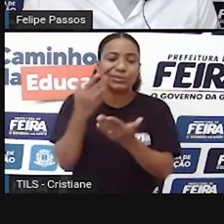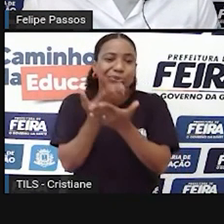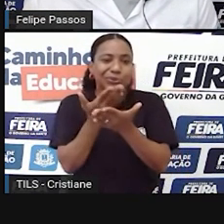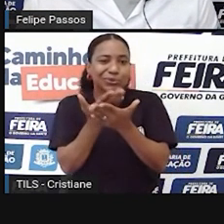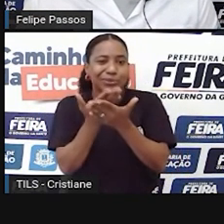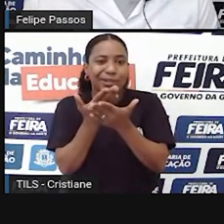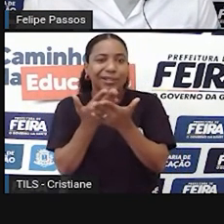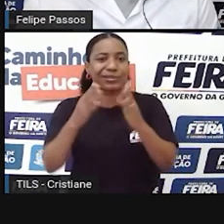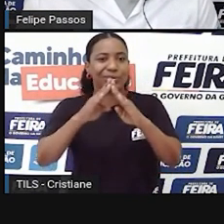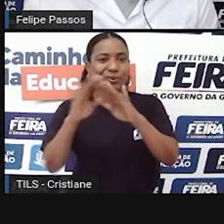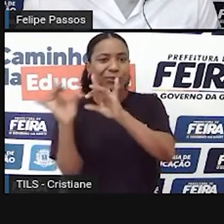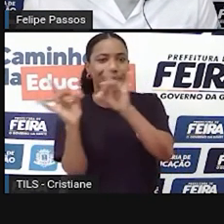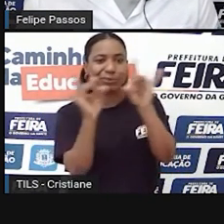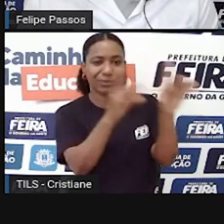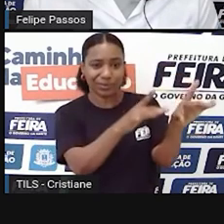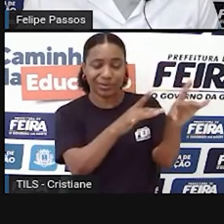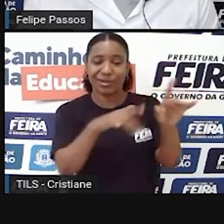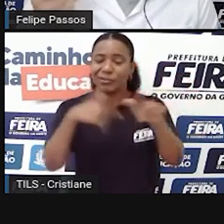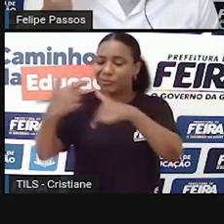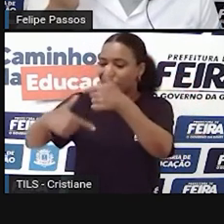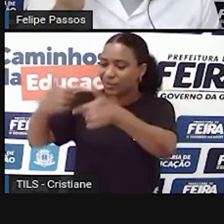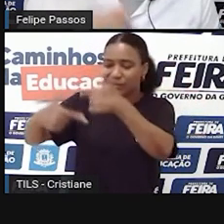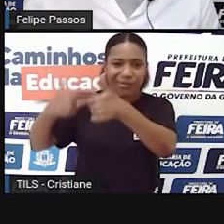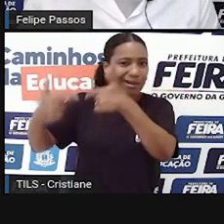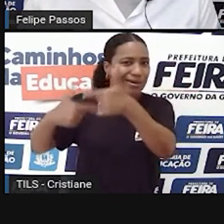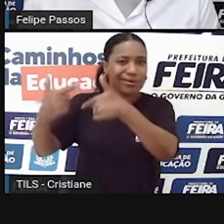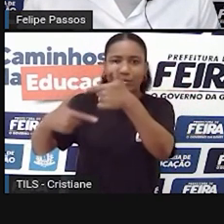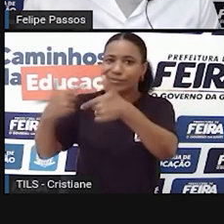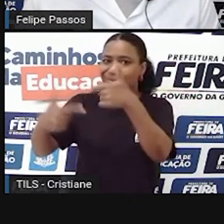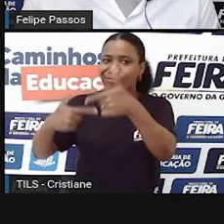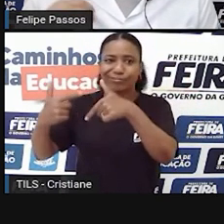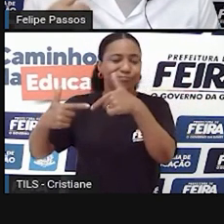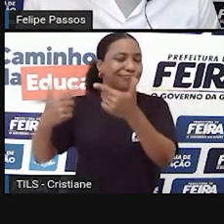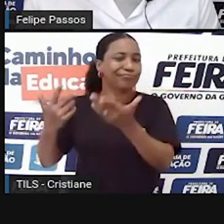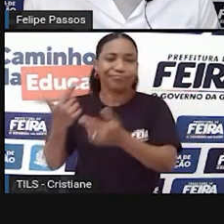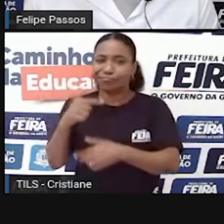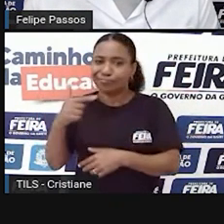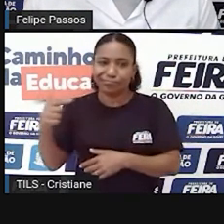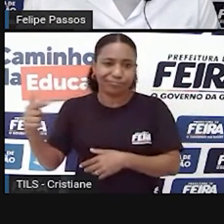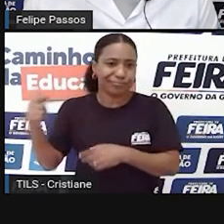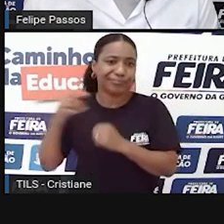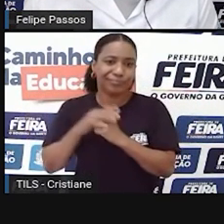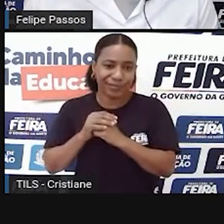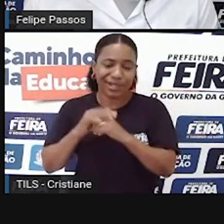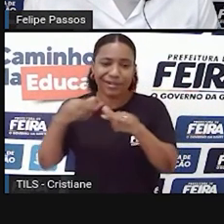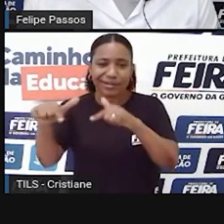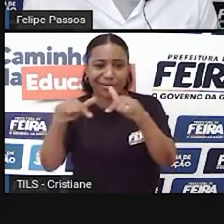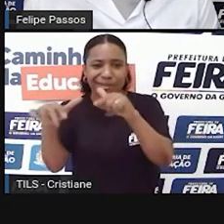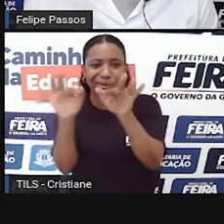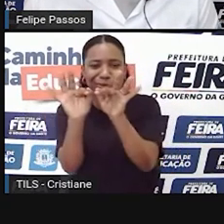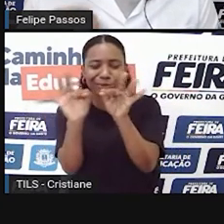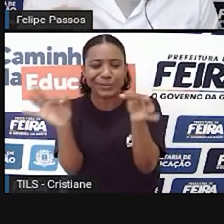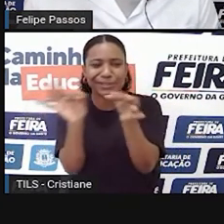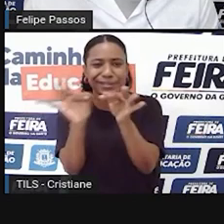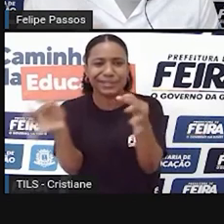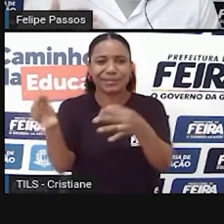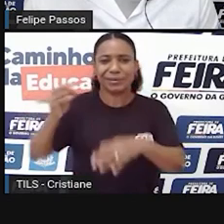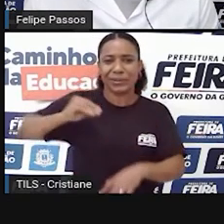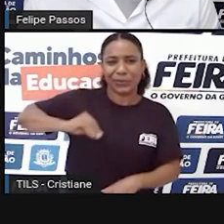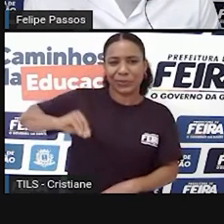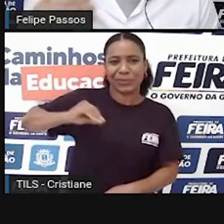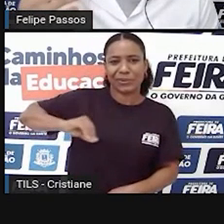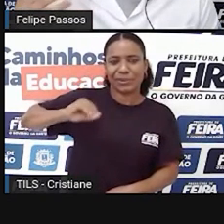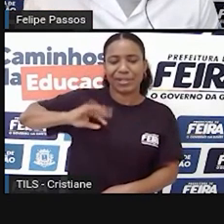conseguir futuramente um subemprego, um emprego mal remunerado, né, com condições ruins de trabalho, e isso